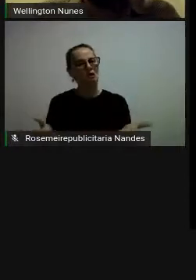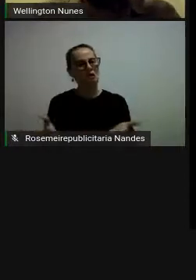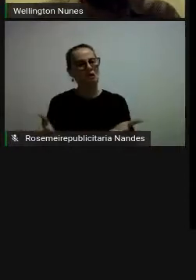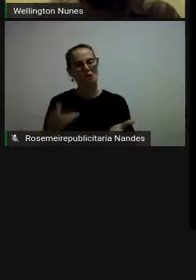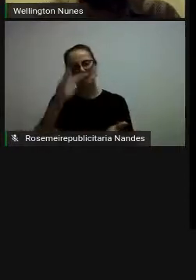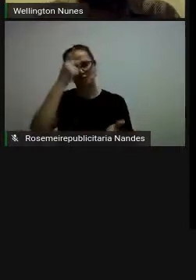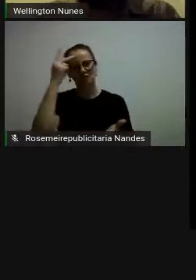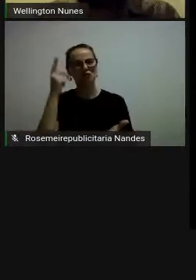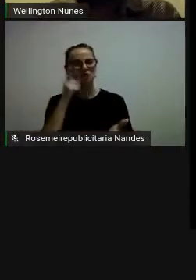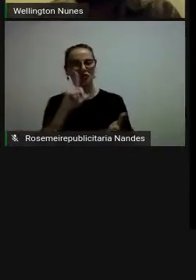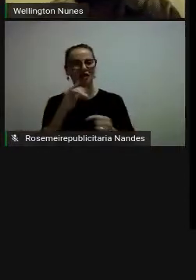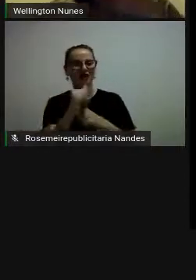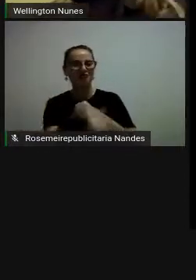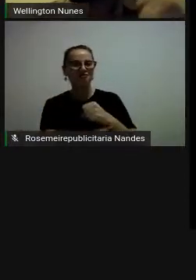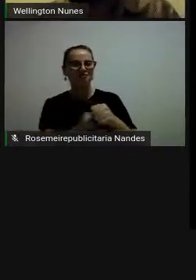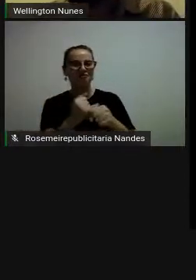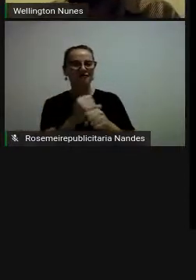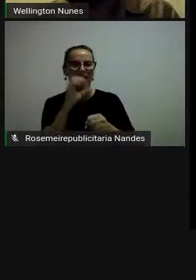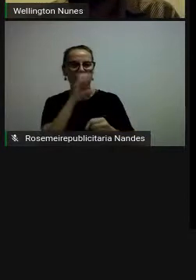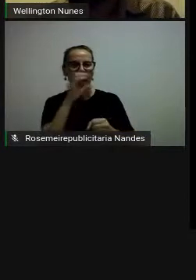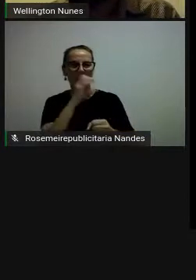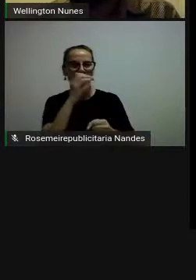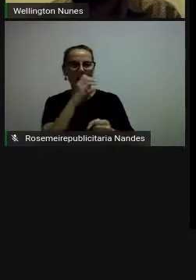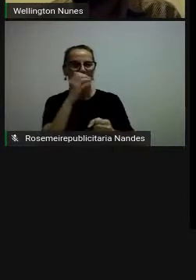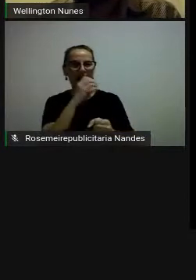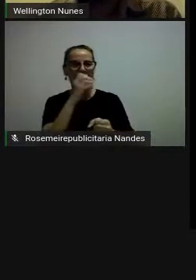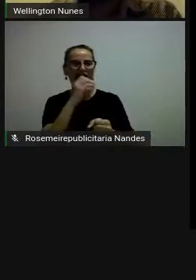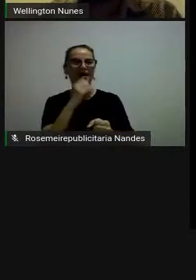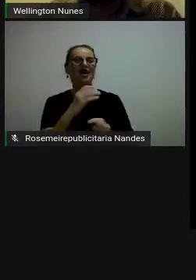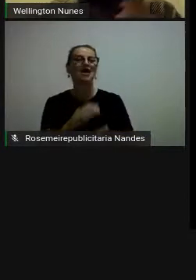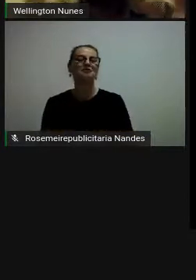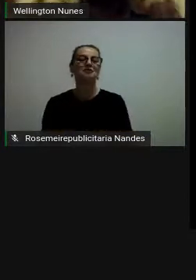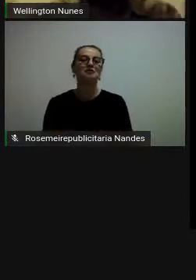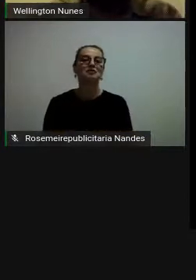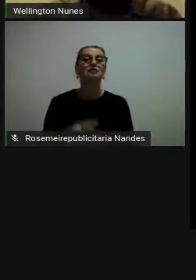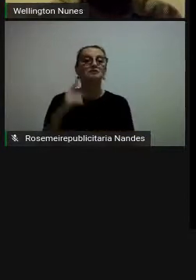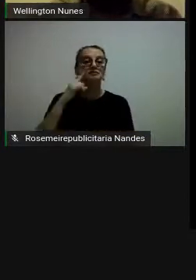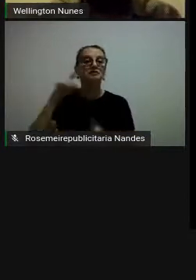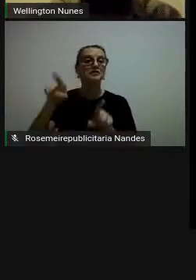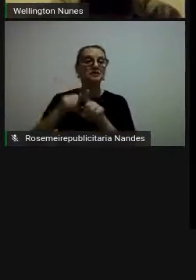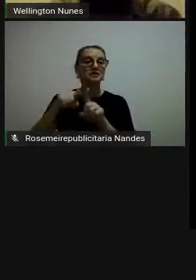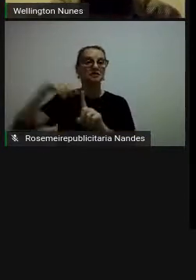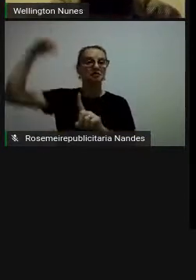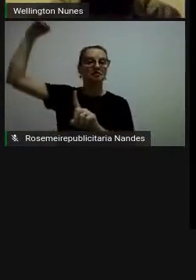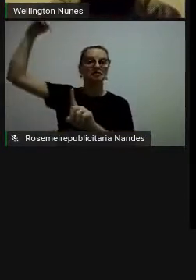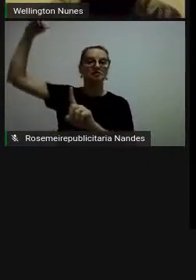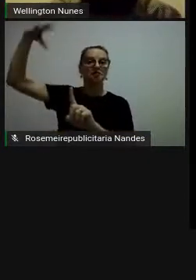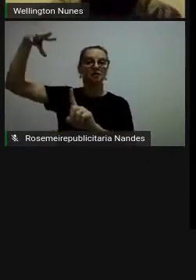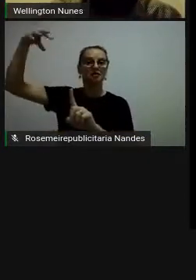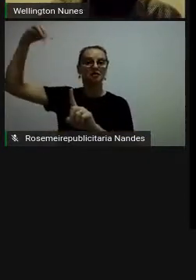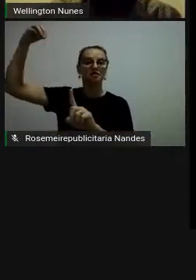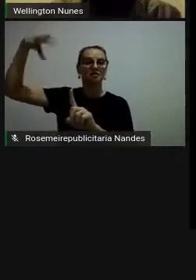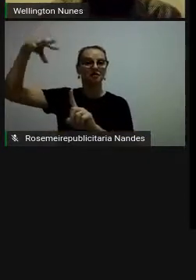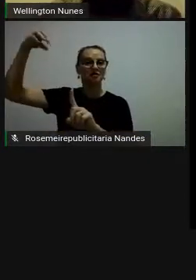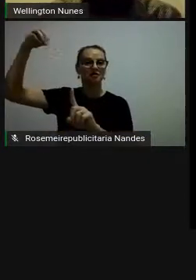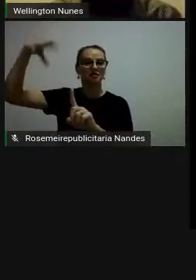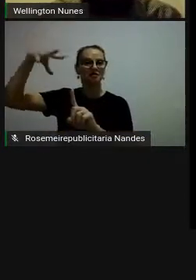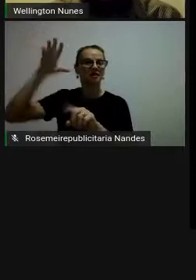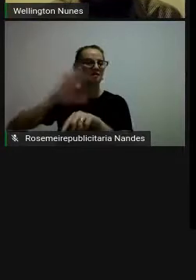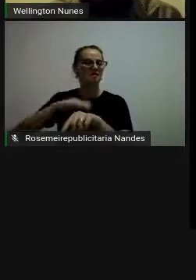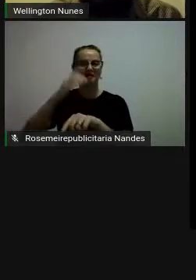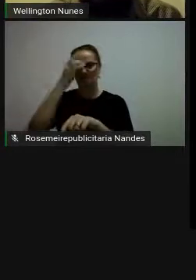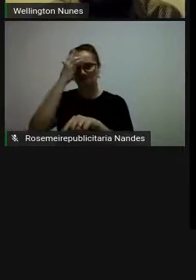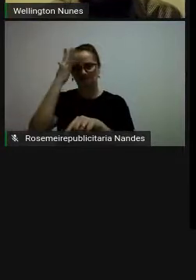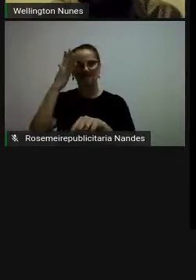você já consegue, pela internet, fazer todo o processamento, tratar a imagem de satélite, trabalhar com esses dados sem download,